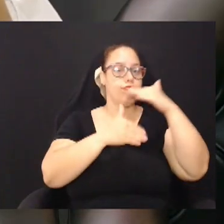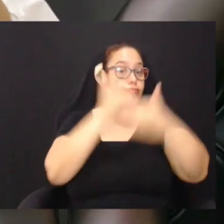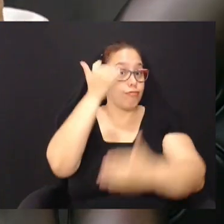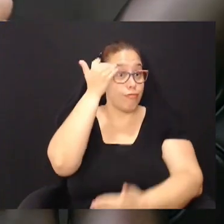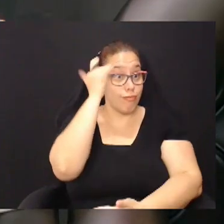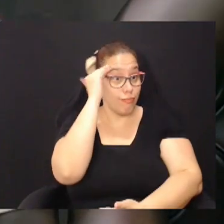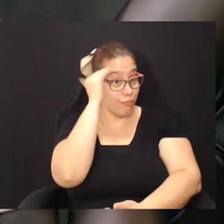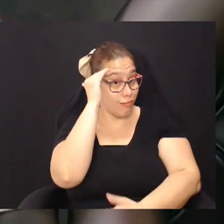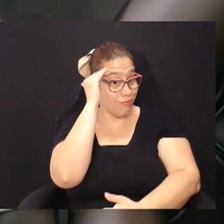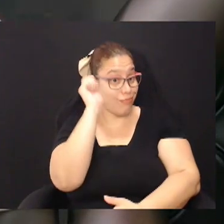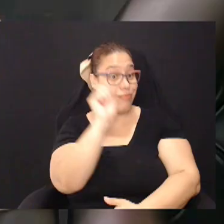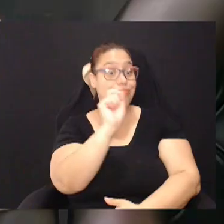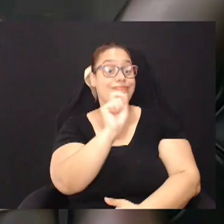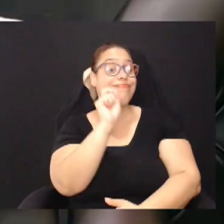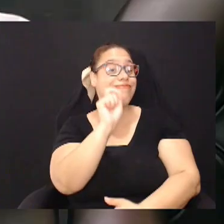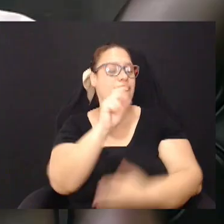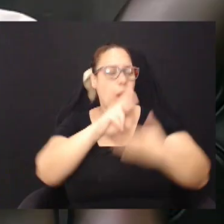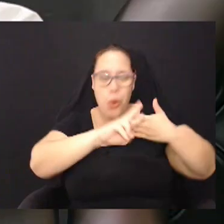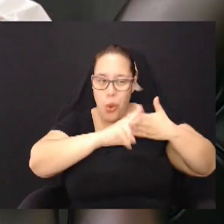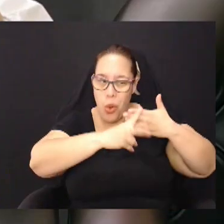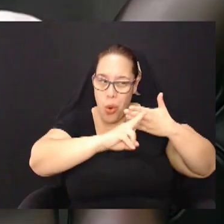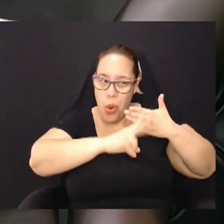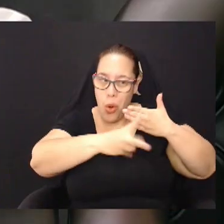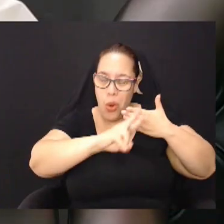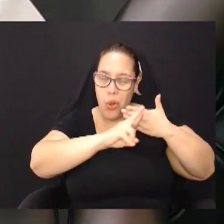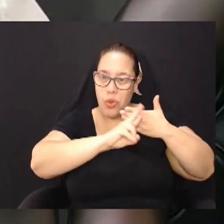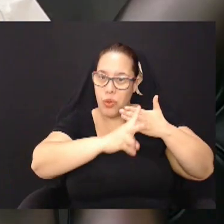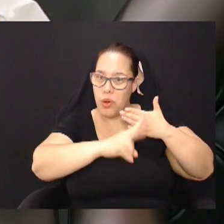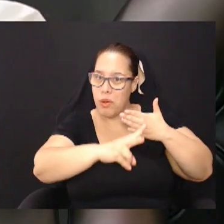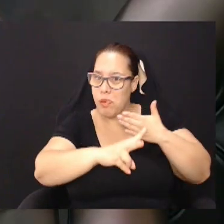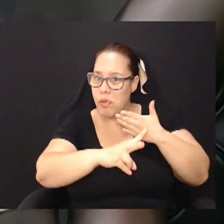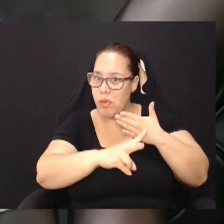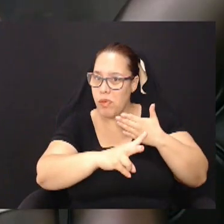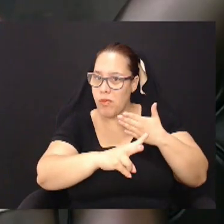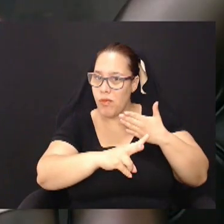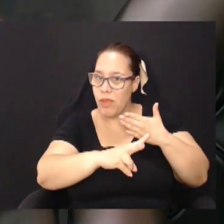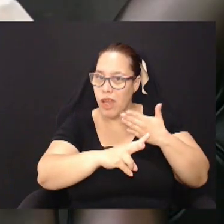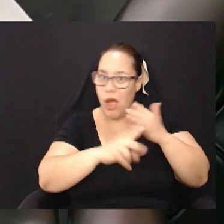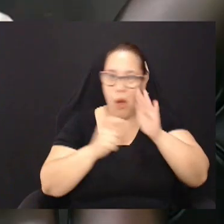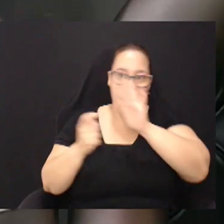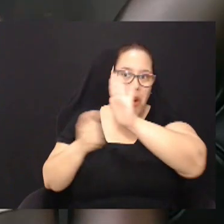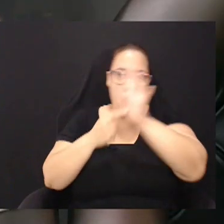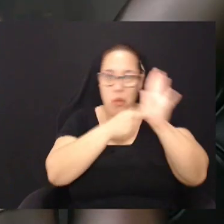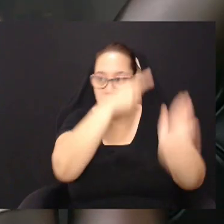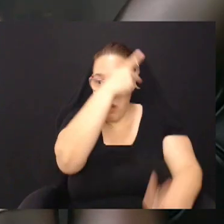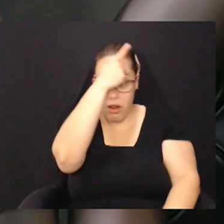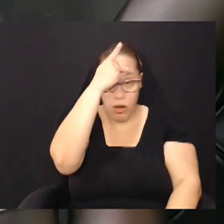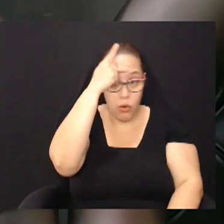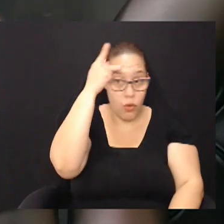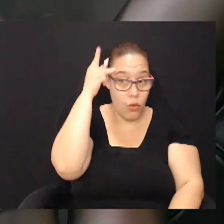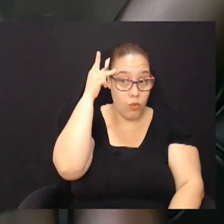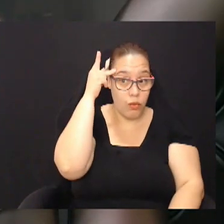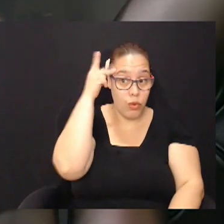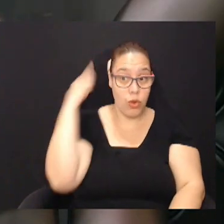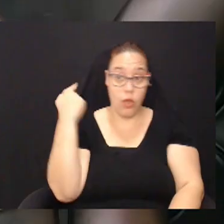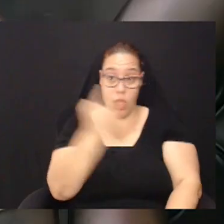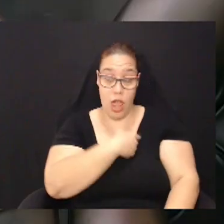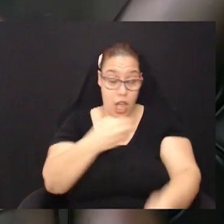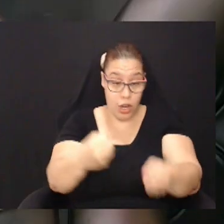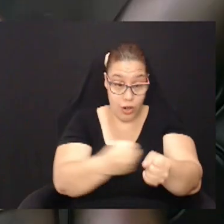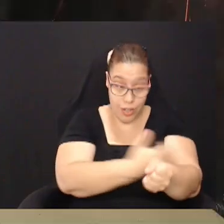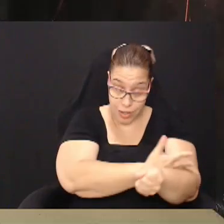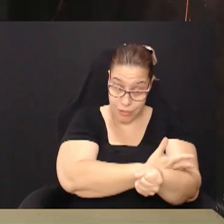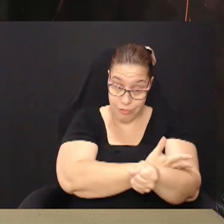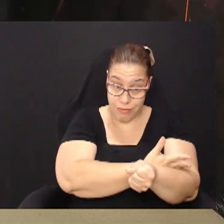do impacto, né, das cenas, dos personagens, nas nossas emoções, E é né.